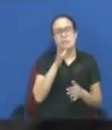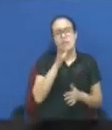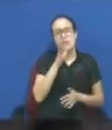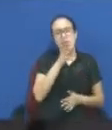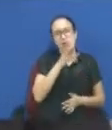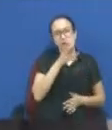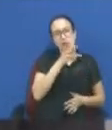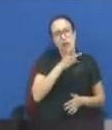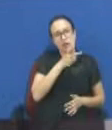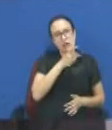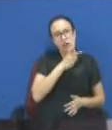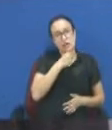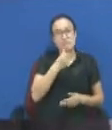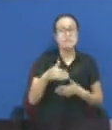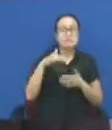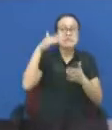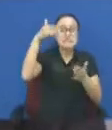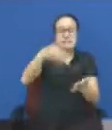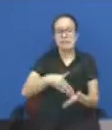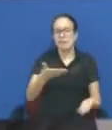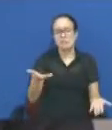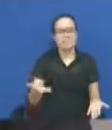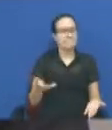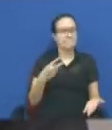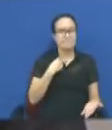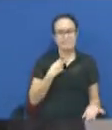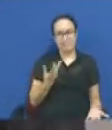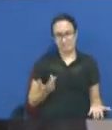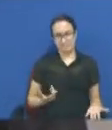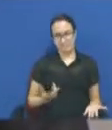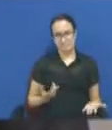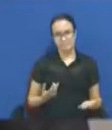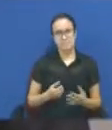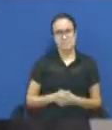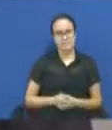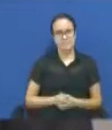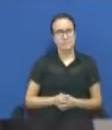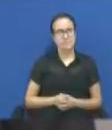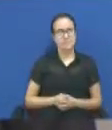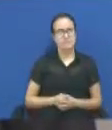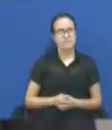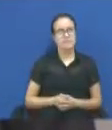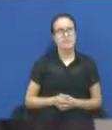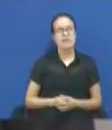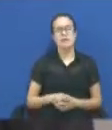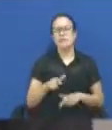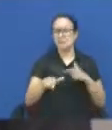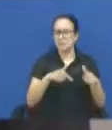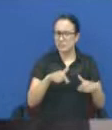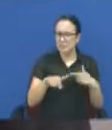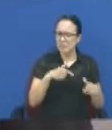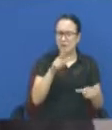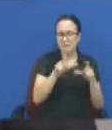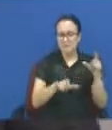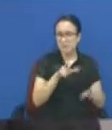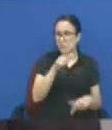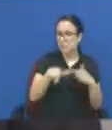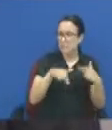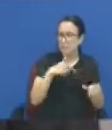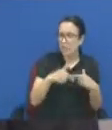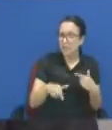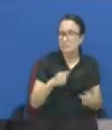recurso, e os trabalhadores é que pagam de forma penosa, né, para a burocracia processual,